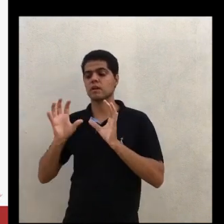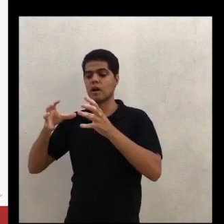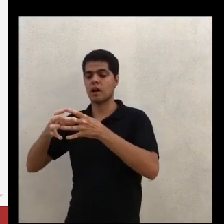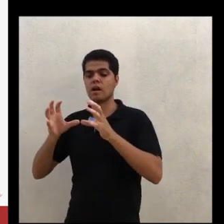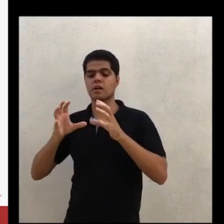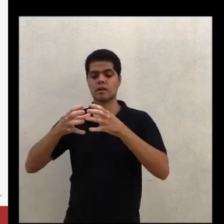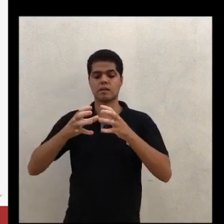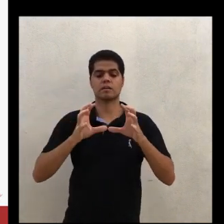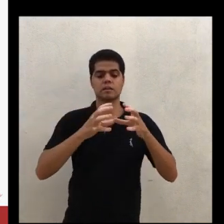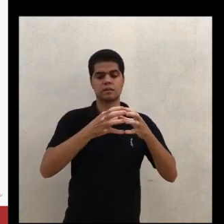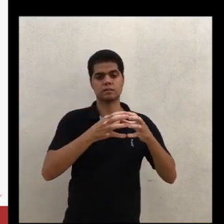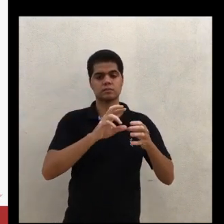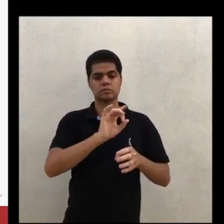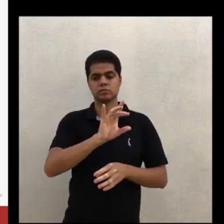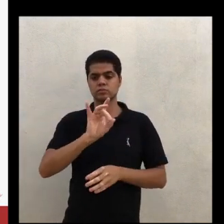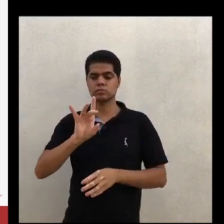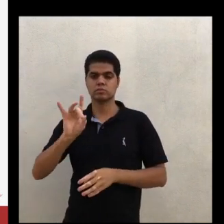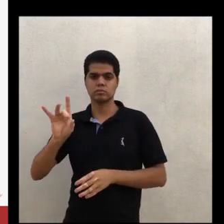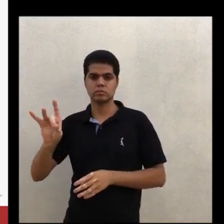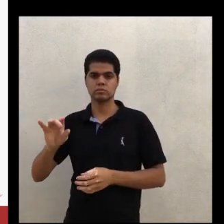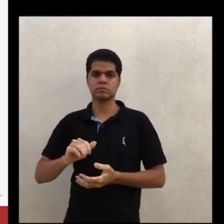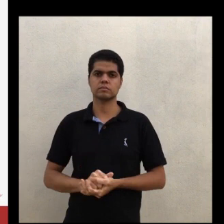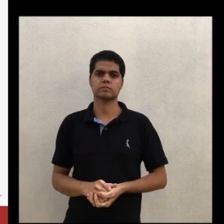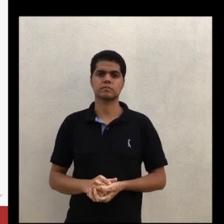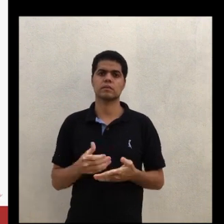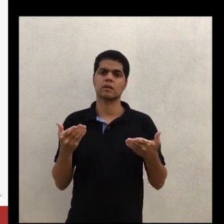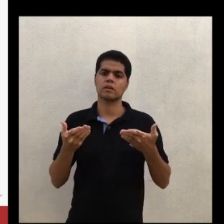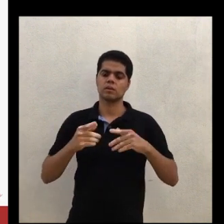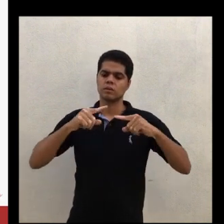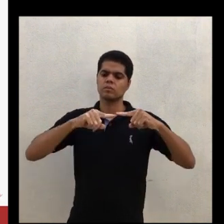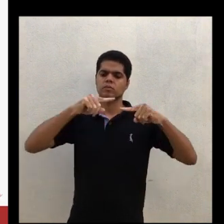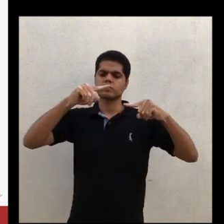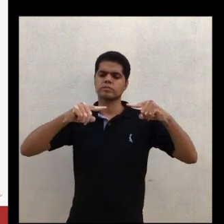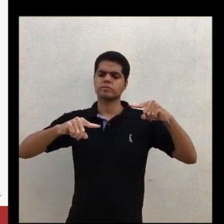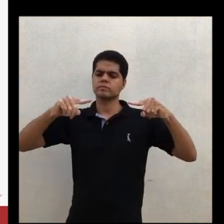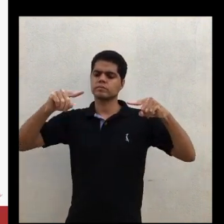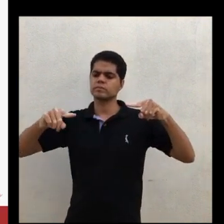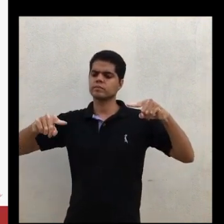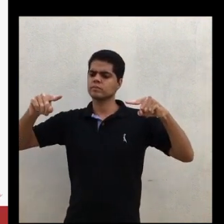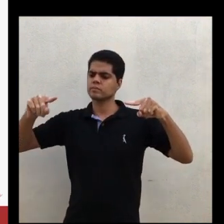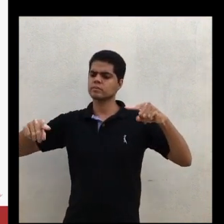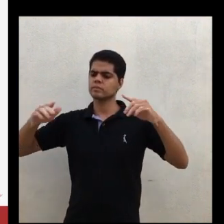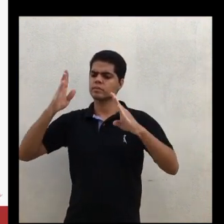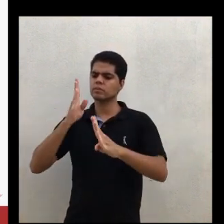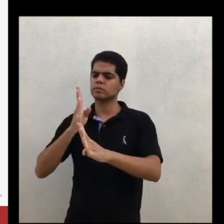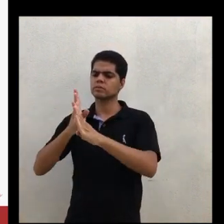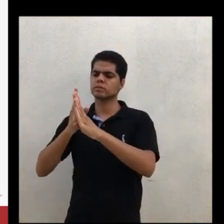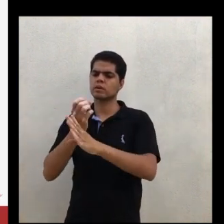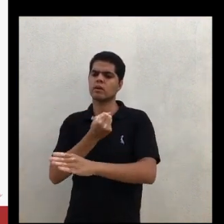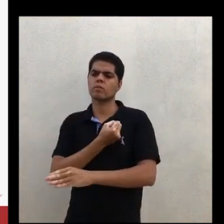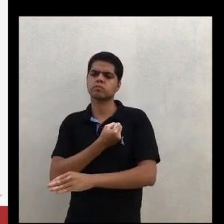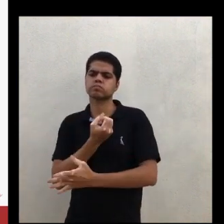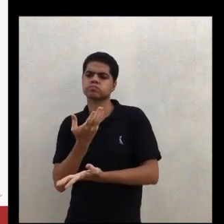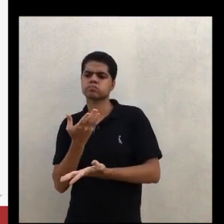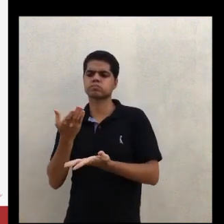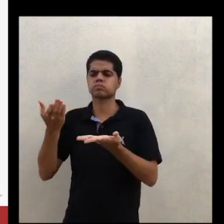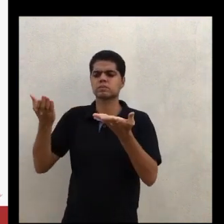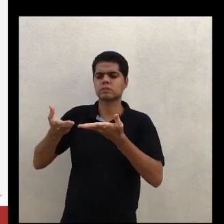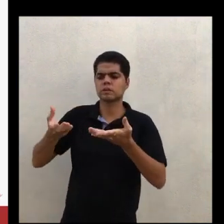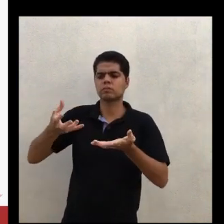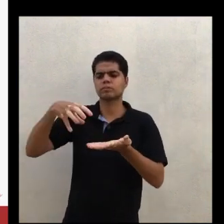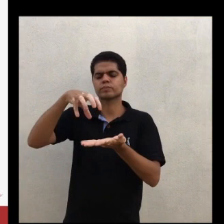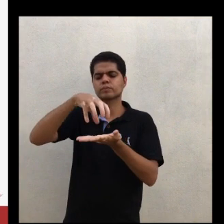de pertinência e acha um valor que seria um centro de gravidade. E com isso, ele chega a